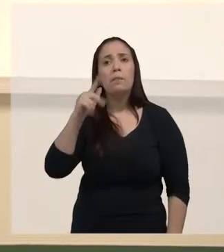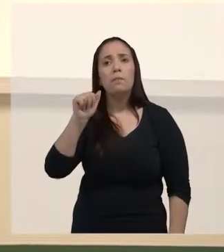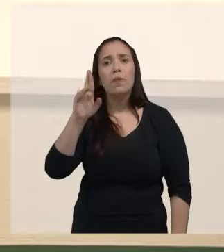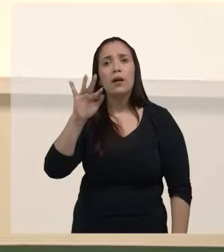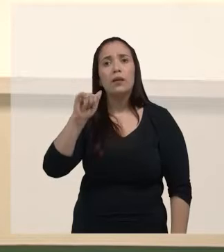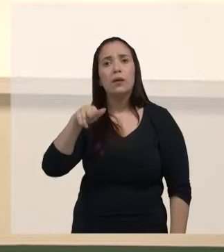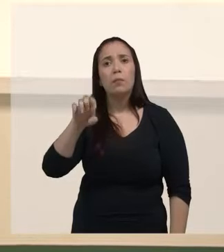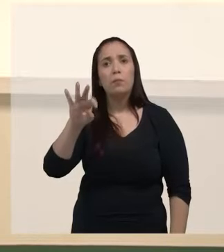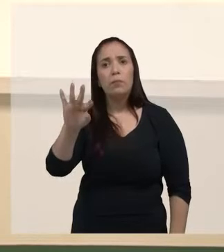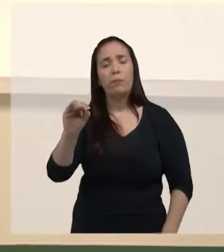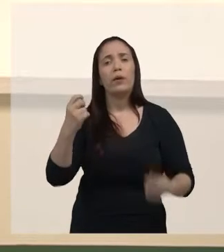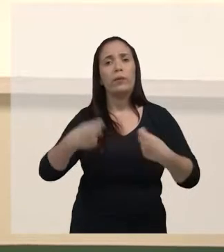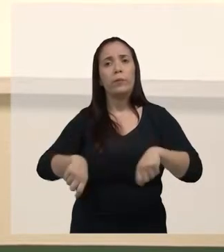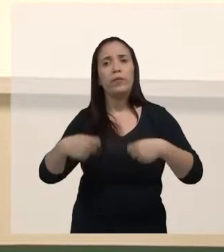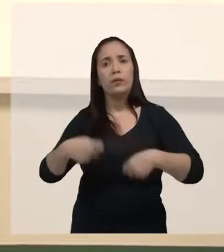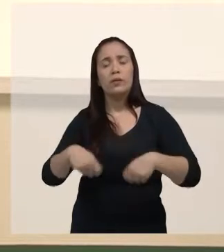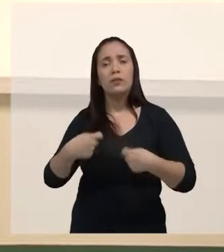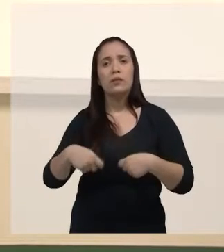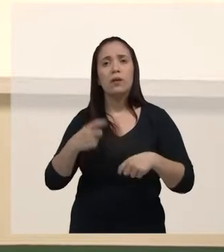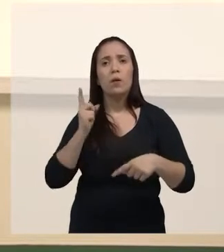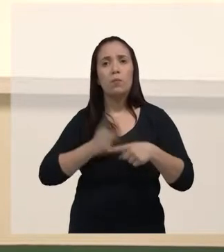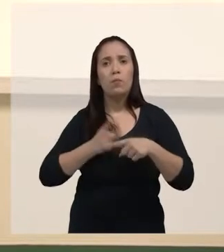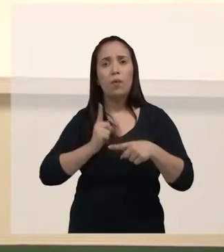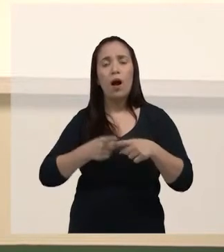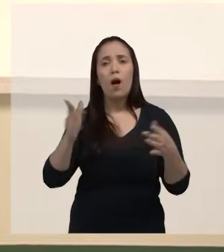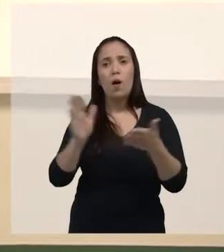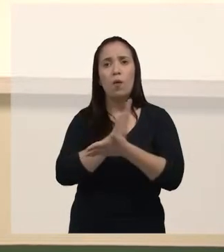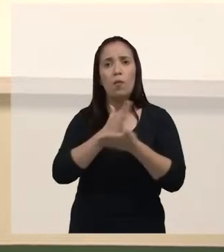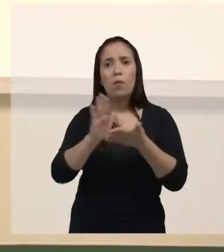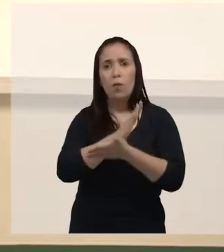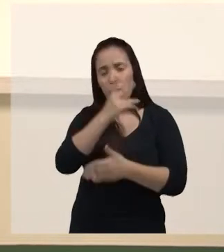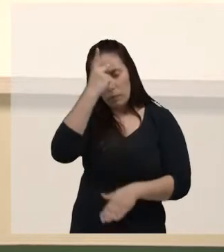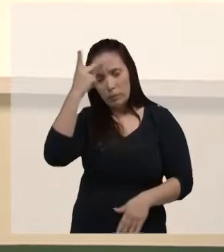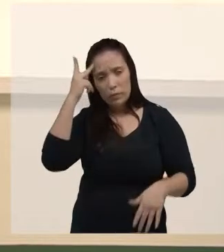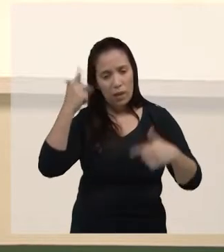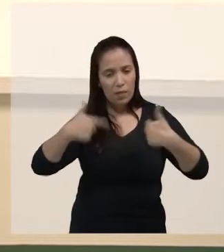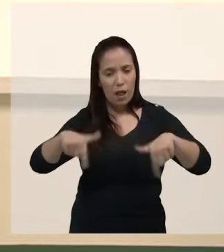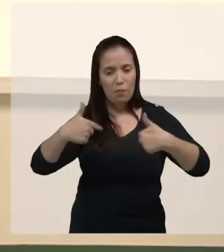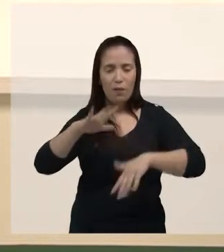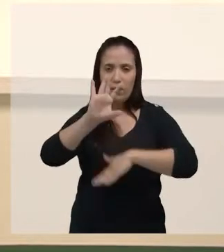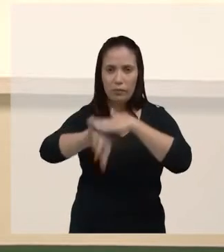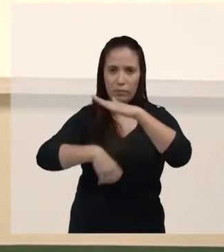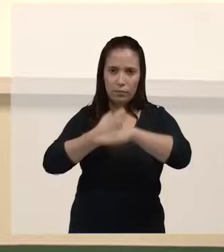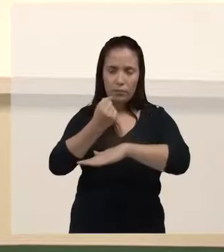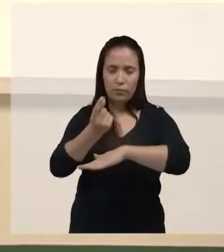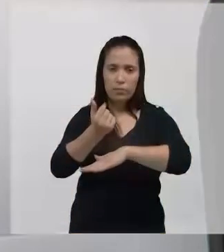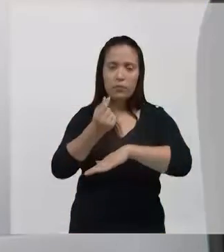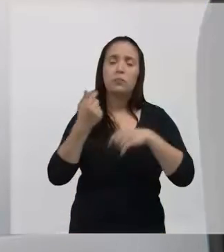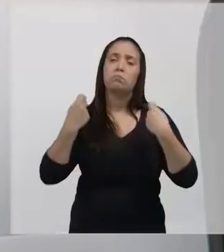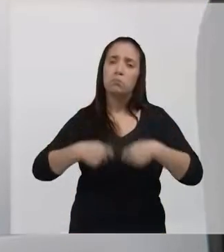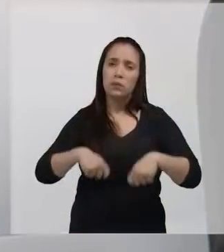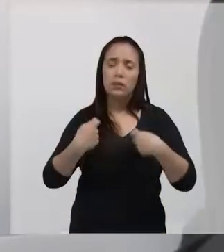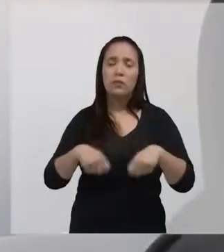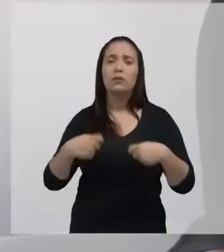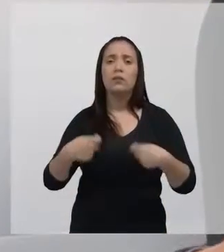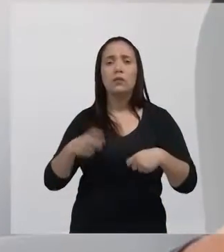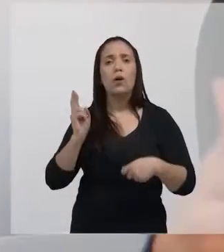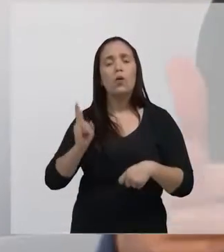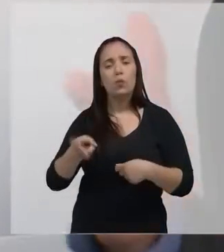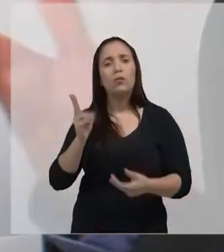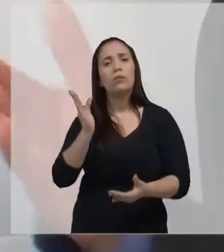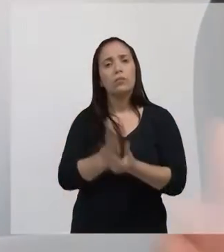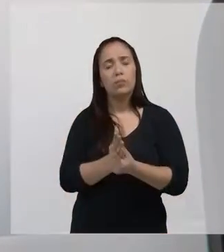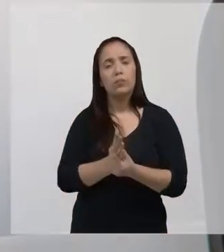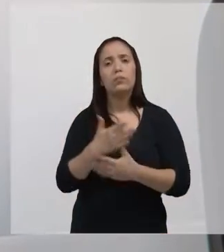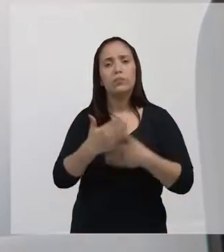um órgão constante. Onde algumas pessoas que trabalharam no Lava Jato fossem colocadas e continuassem esse